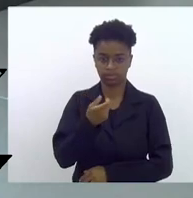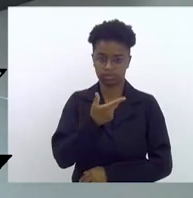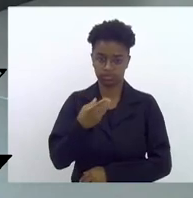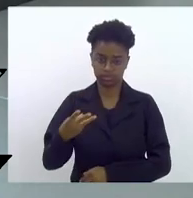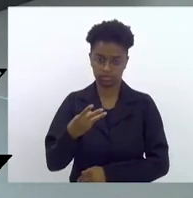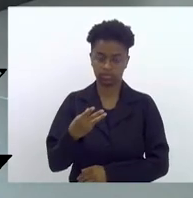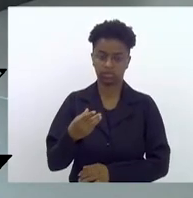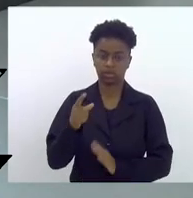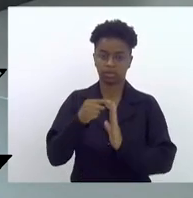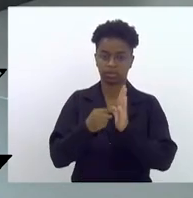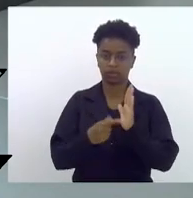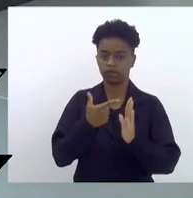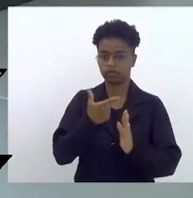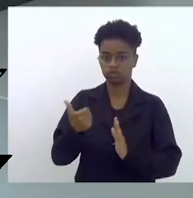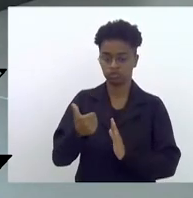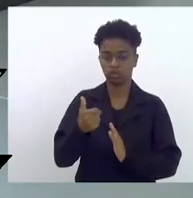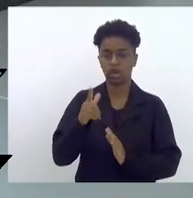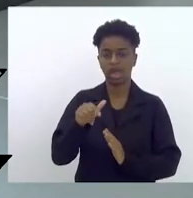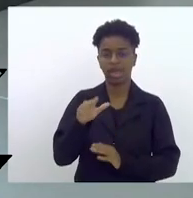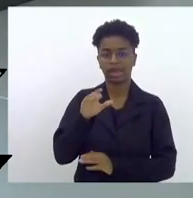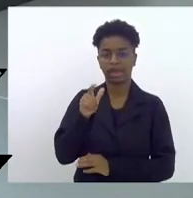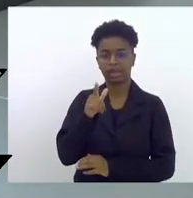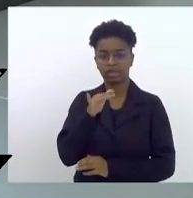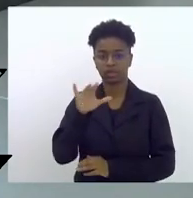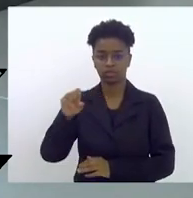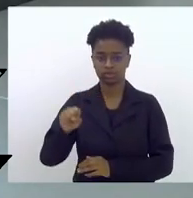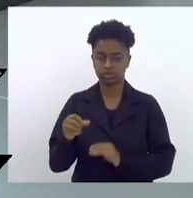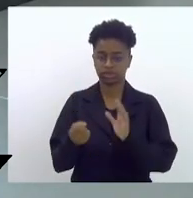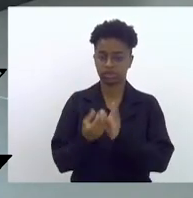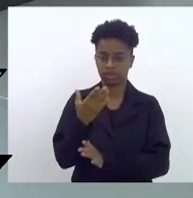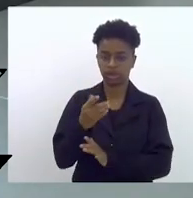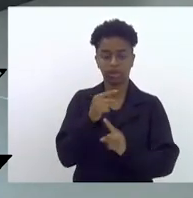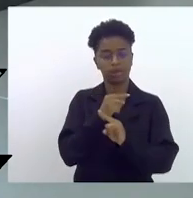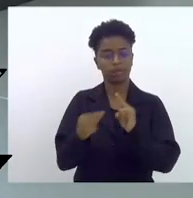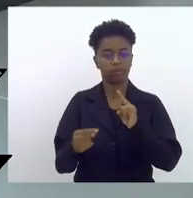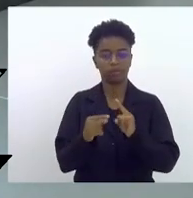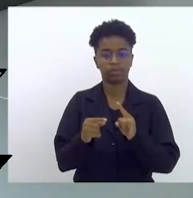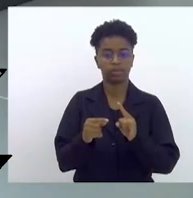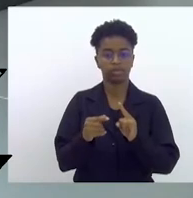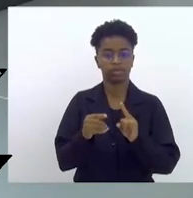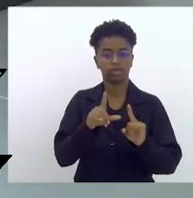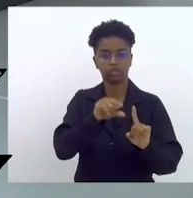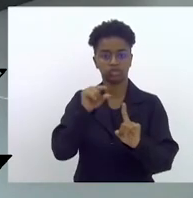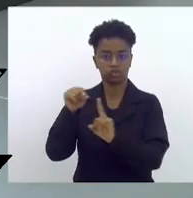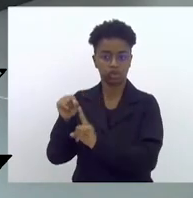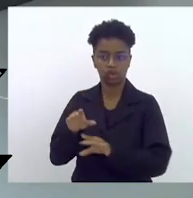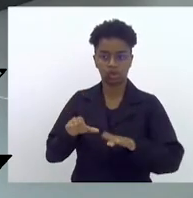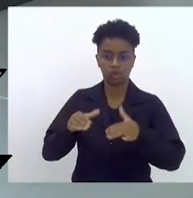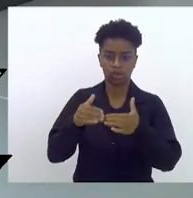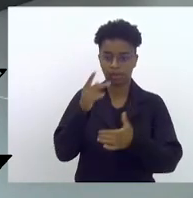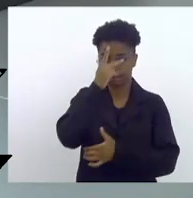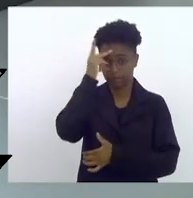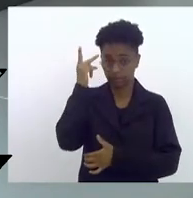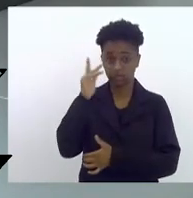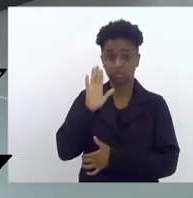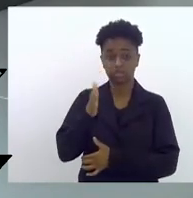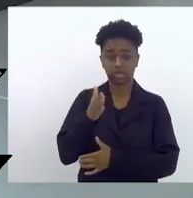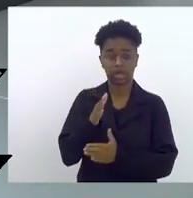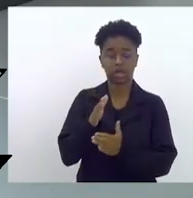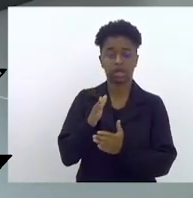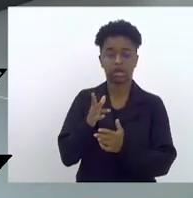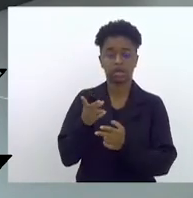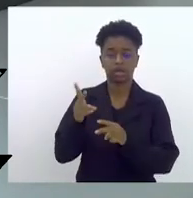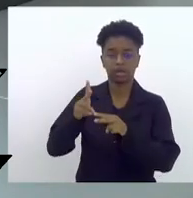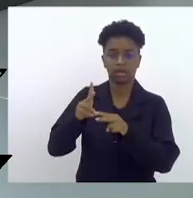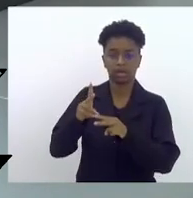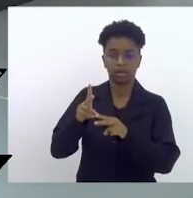ou 21 da pauta de autoria do deputado Carlinhos BNH que Veda a nomeação para cargos em comissão de pessoas que tenham sido condenados